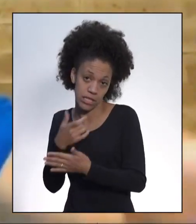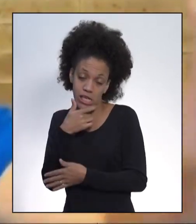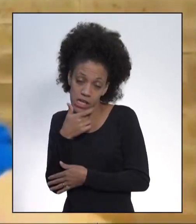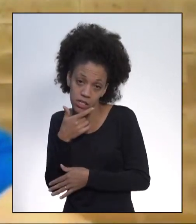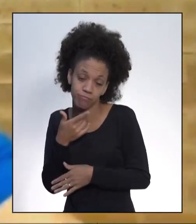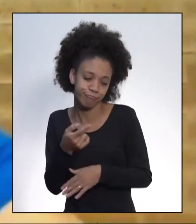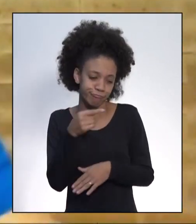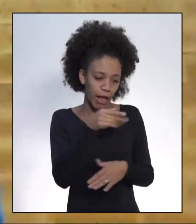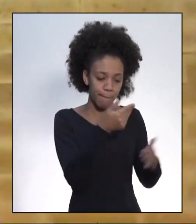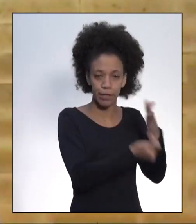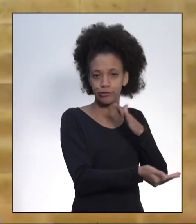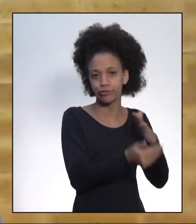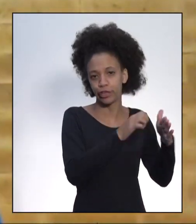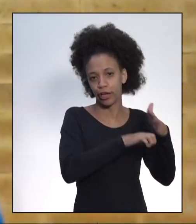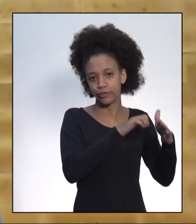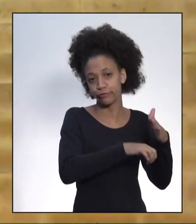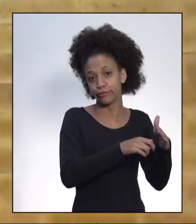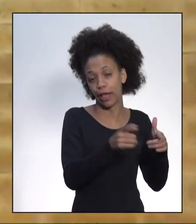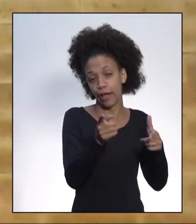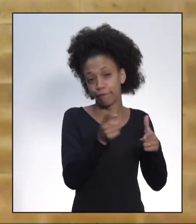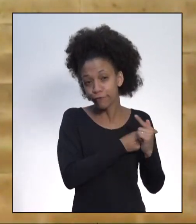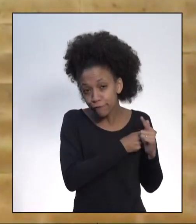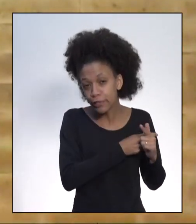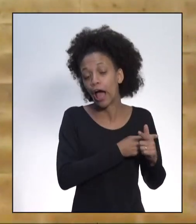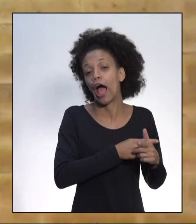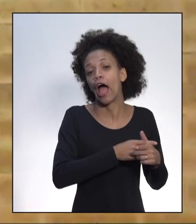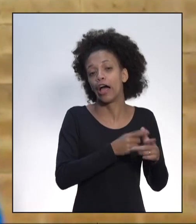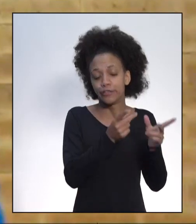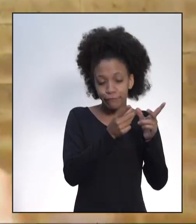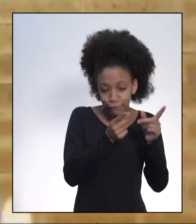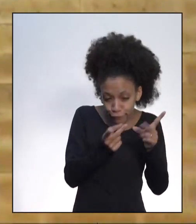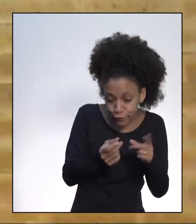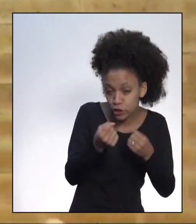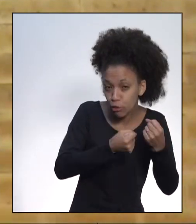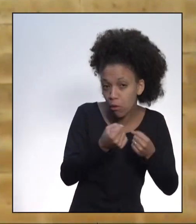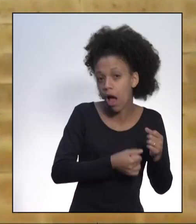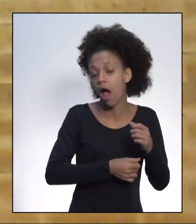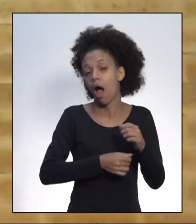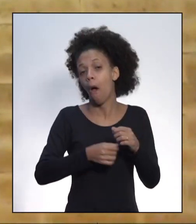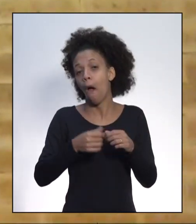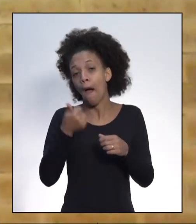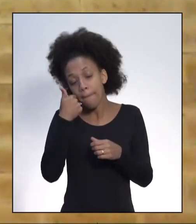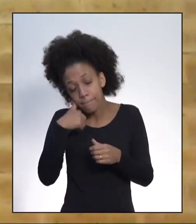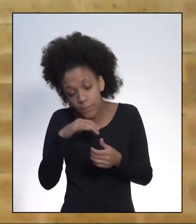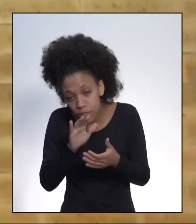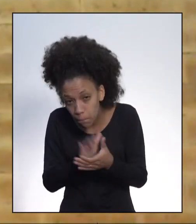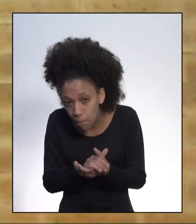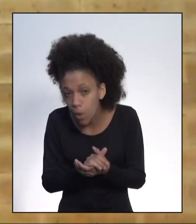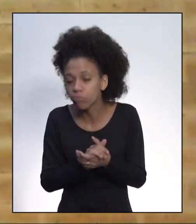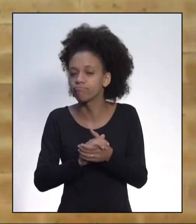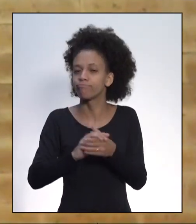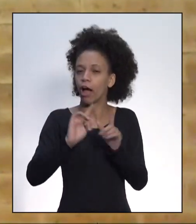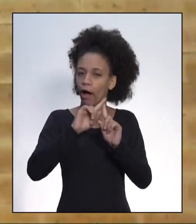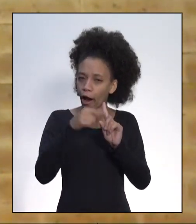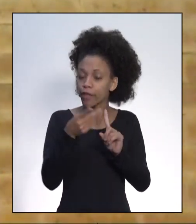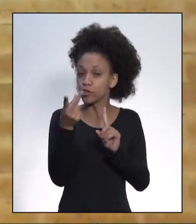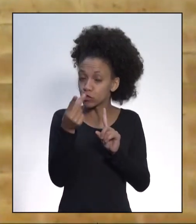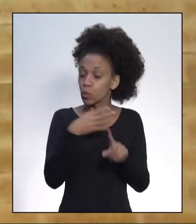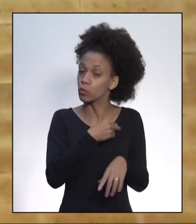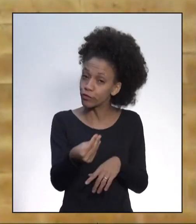certo lá, eu perdi meu carro, estava endividado, minha esposa grávida do segundo filho, precisava trabalhar, né? Precisava correr atrás.